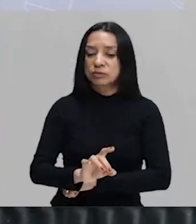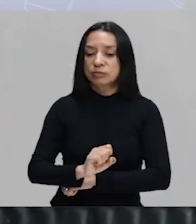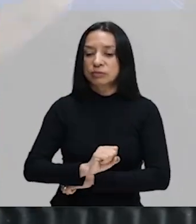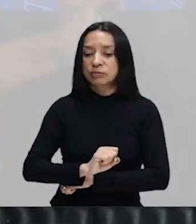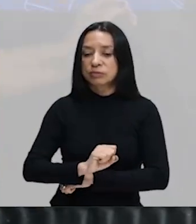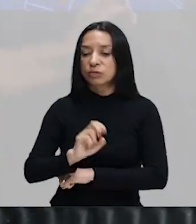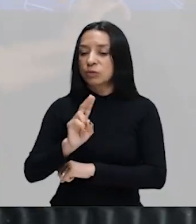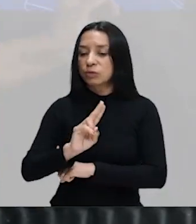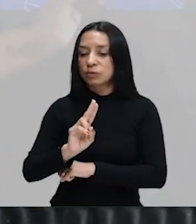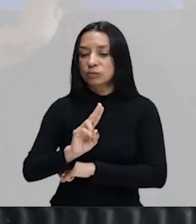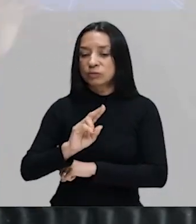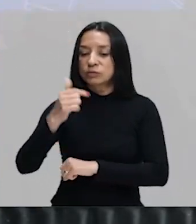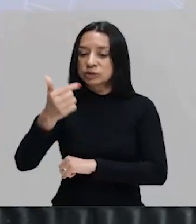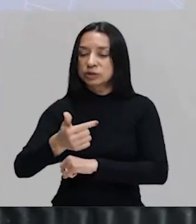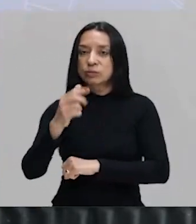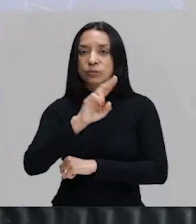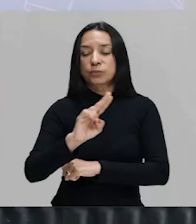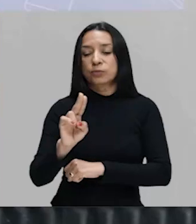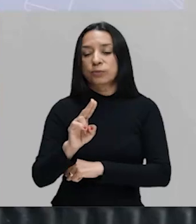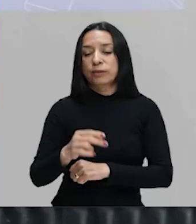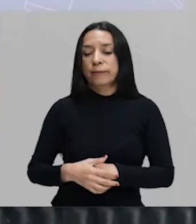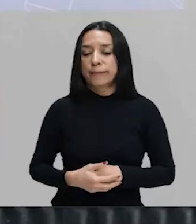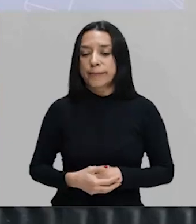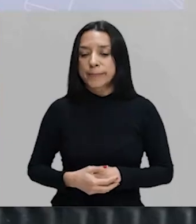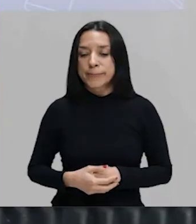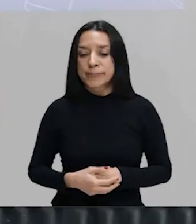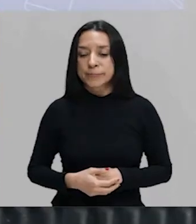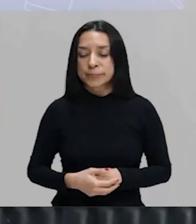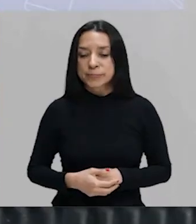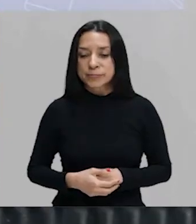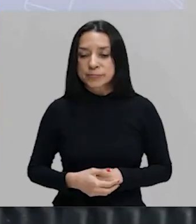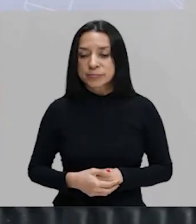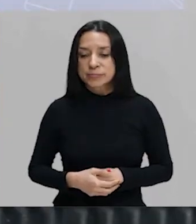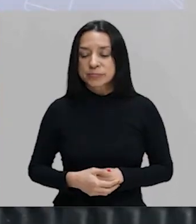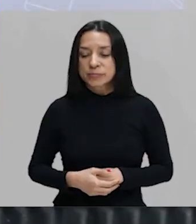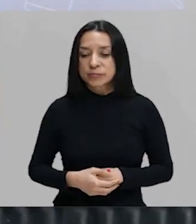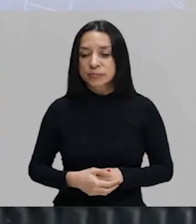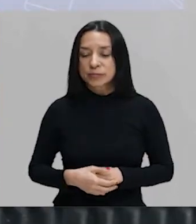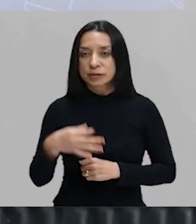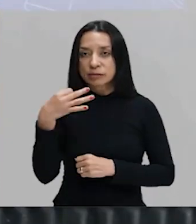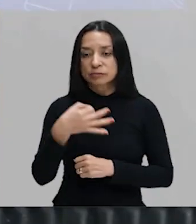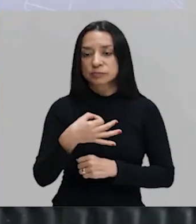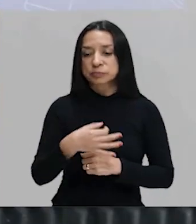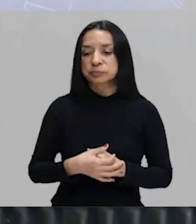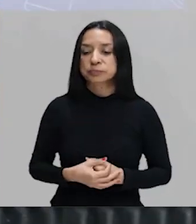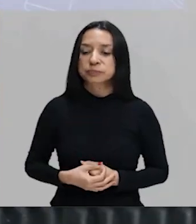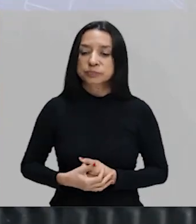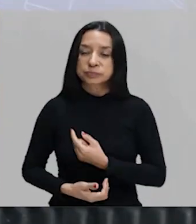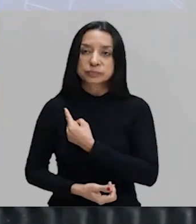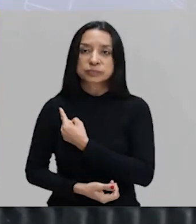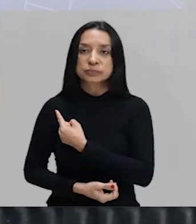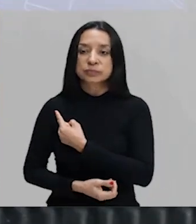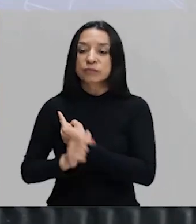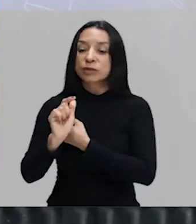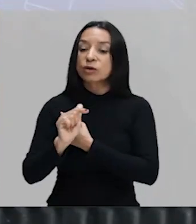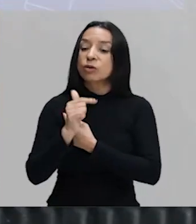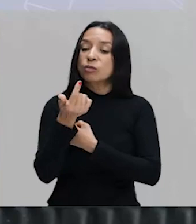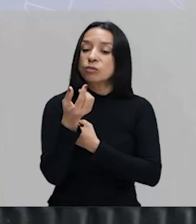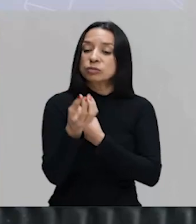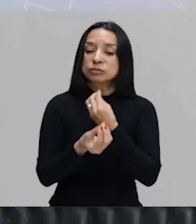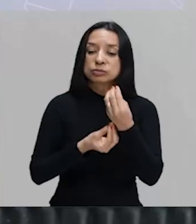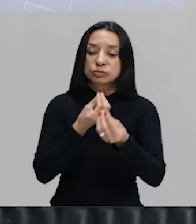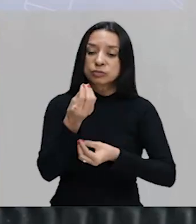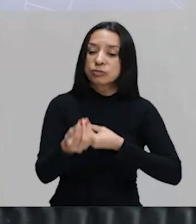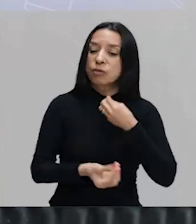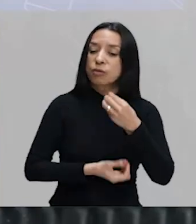senhorita Rodrigues, tá? Apenas o sobrenome, certo? Então, essas aqui são outras formas